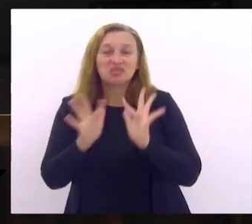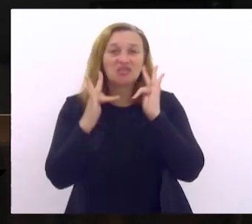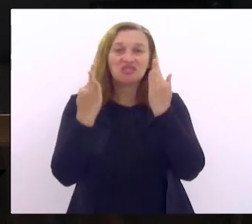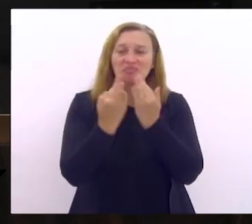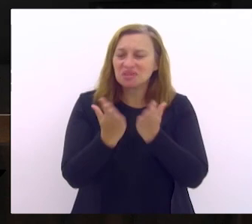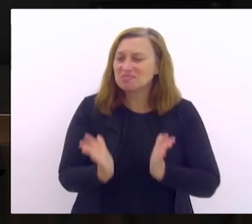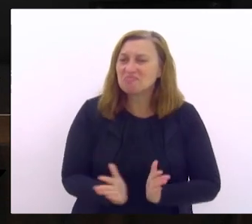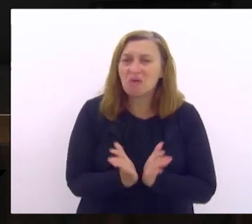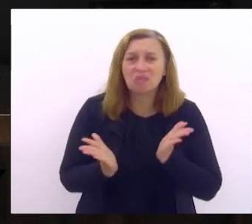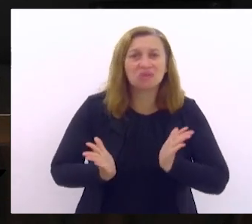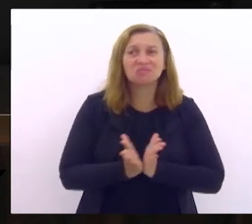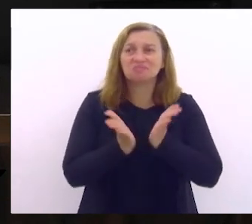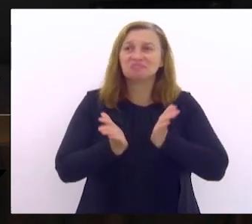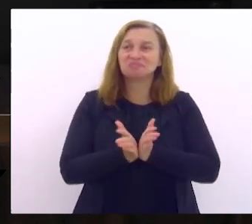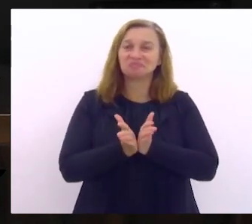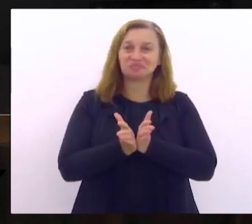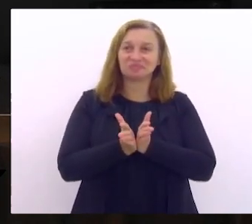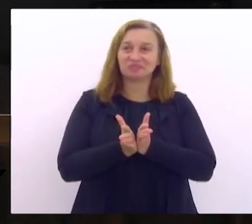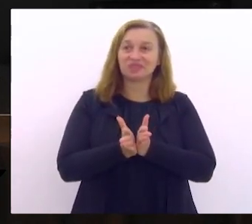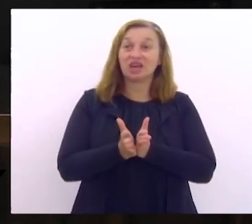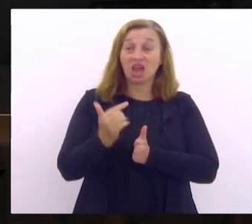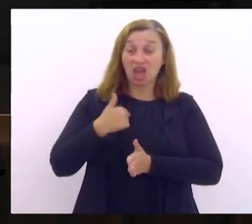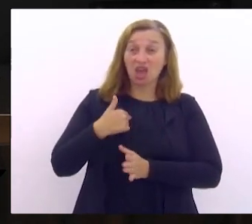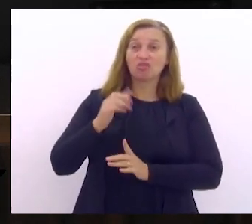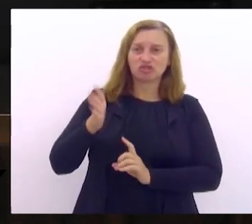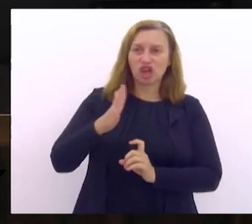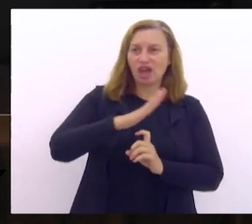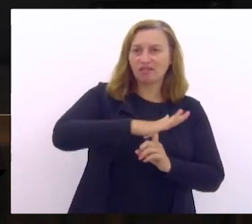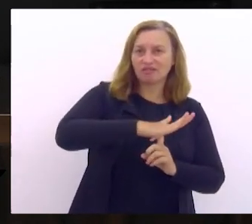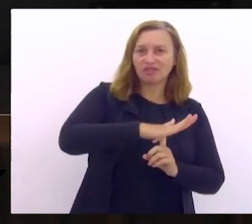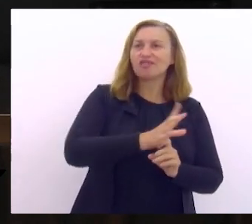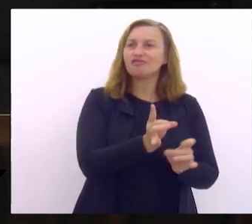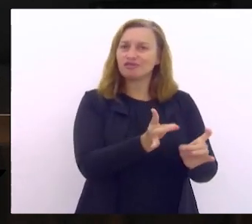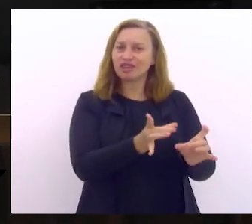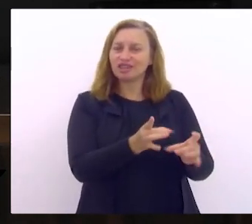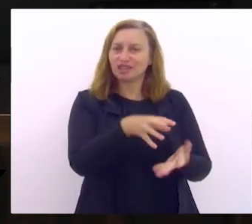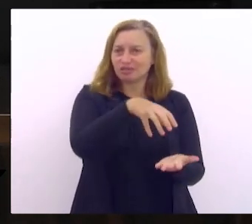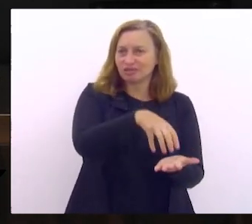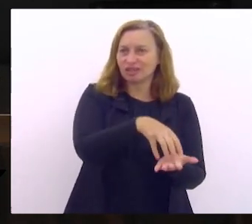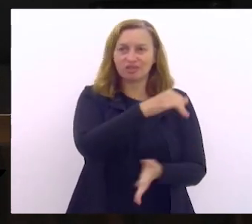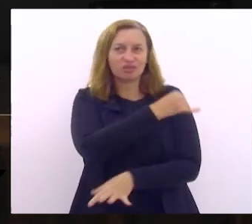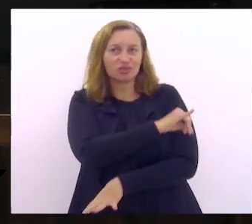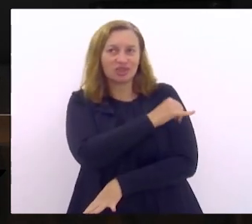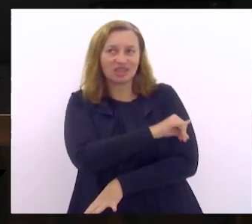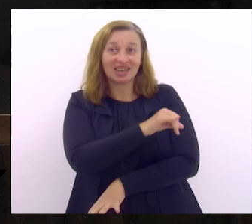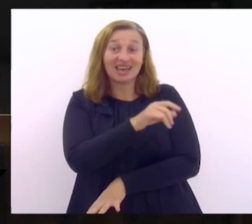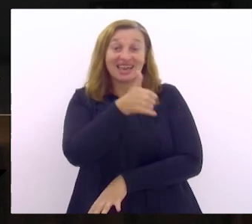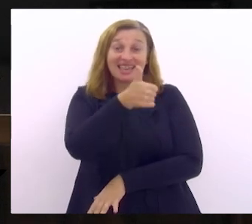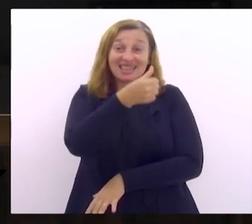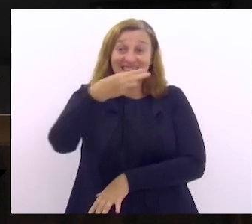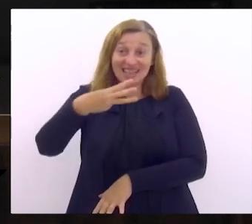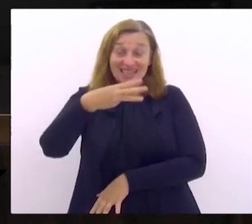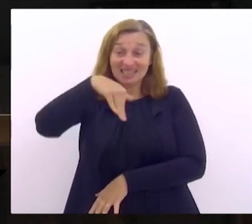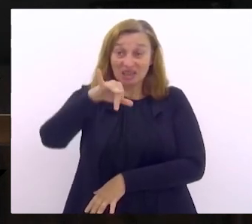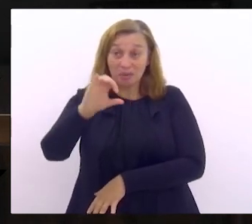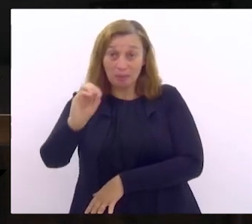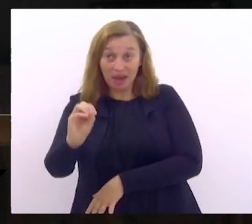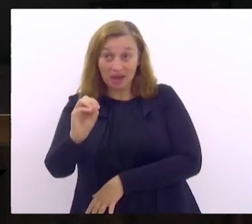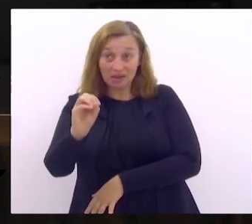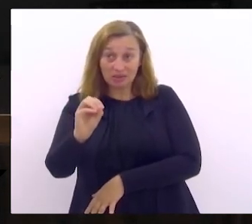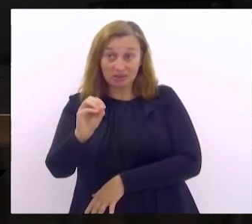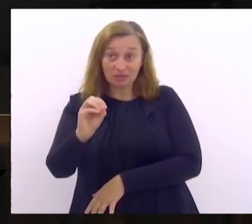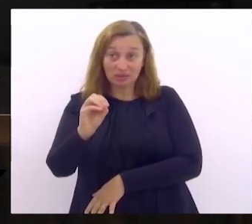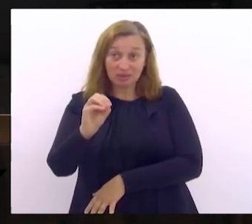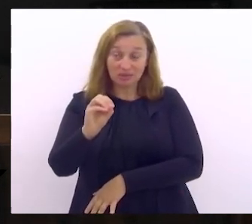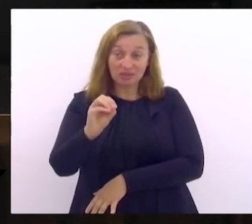pobre. Eu fui camelô no centro do Rio, na 13 de maio, 7 de setembro, Uruguaiano, Largo da Carioca.